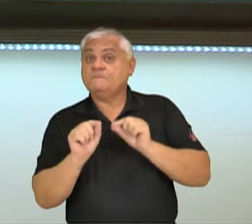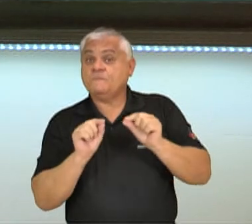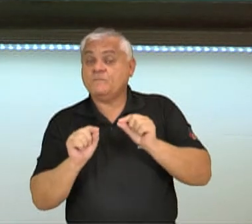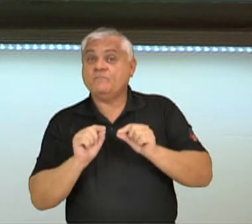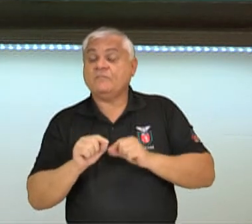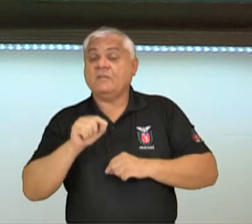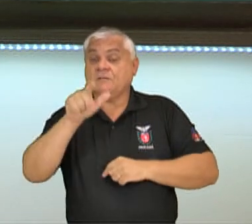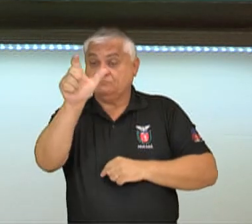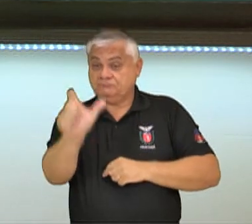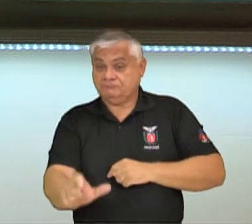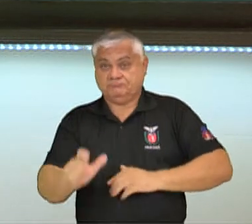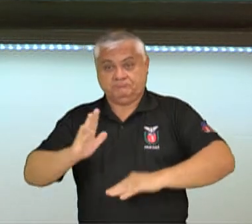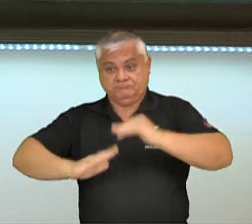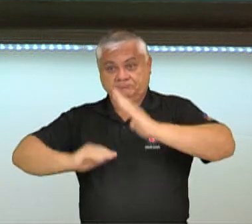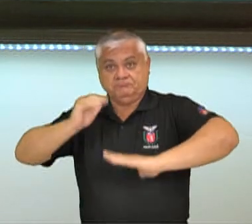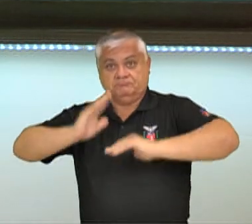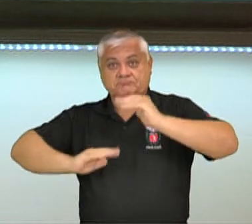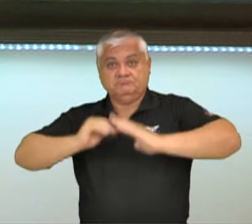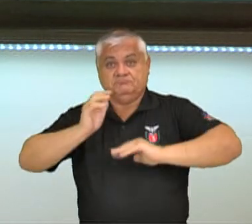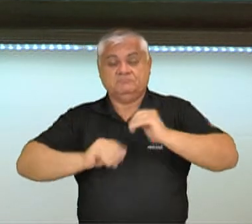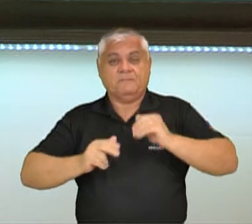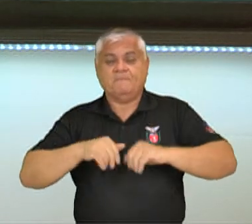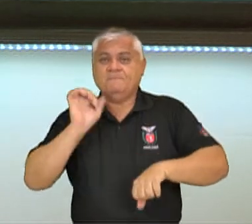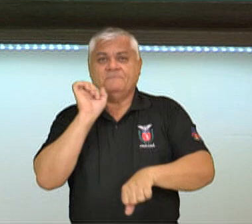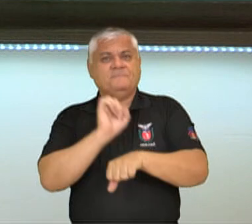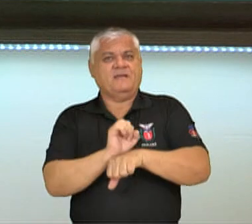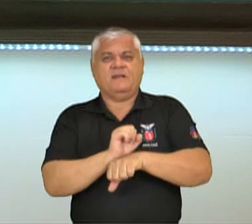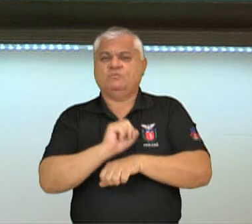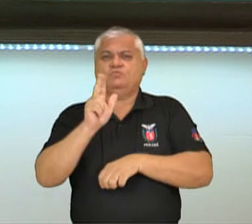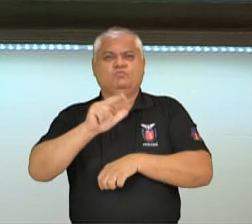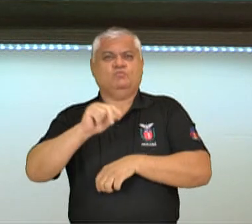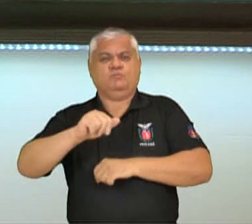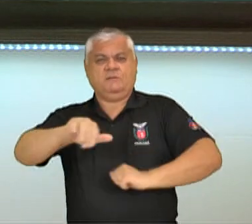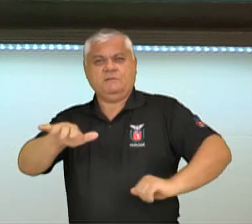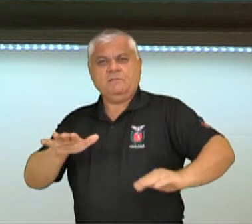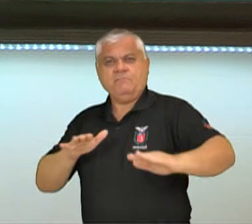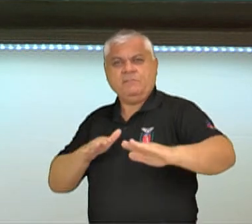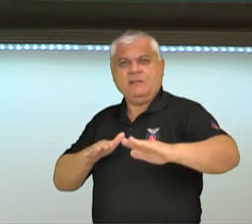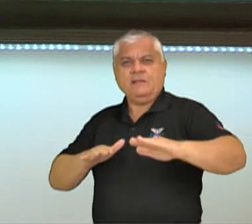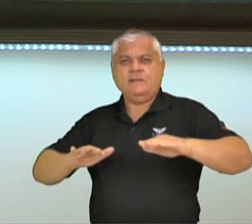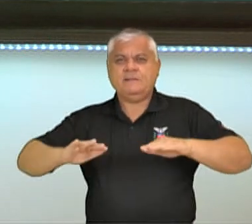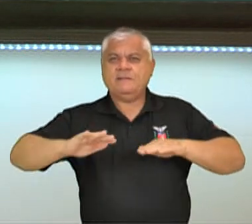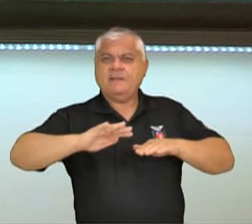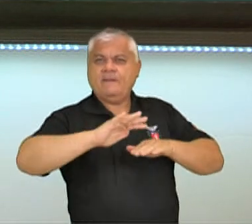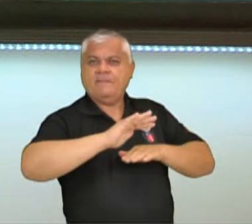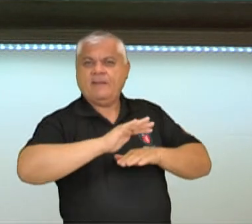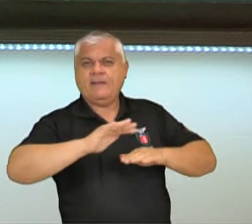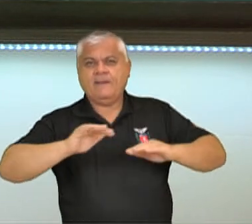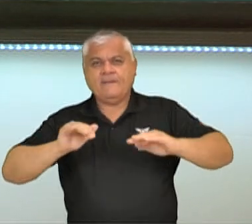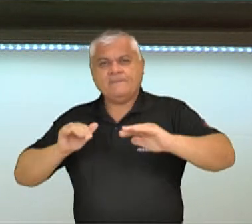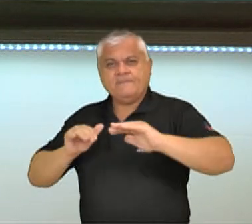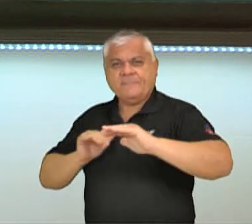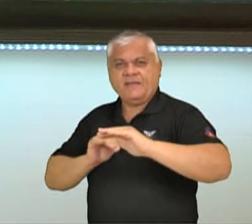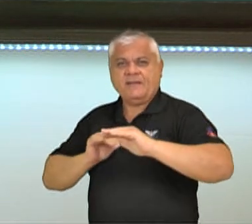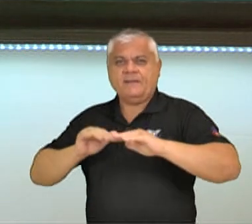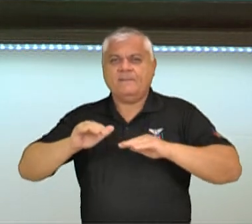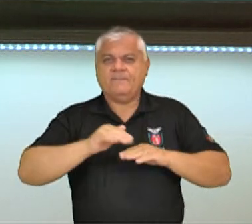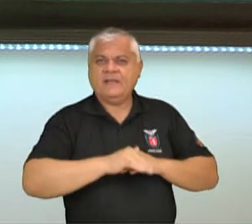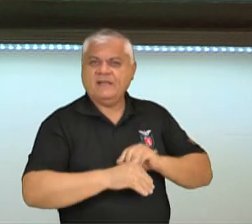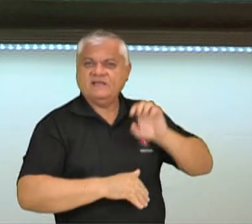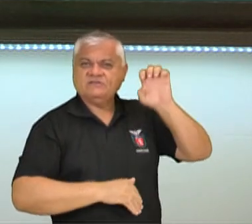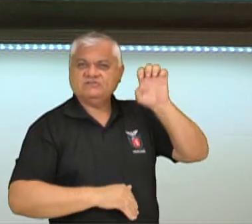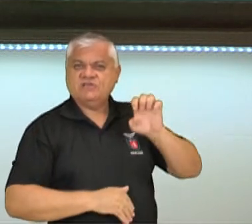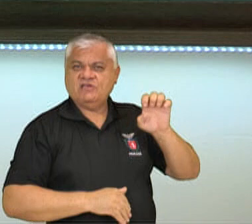que o capoeirista nunca fique parado, porque uma vez dentro da roda, ele vai